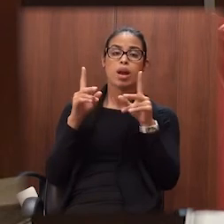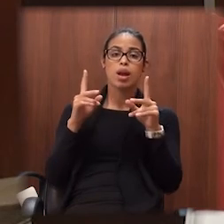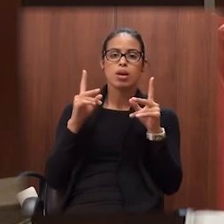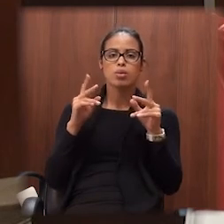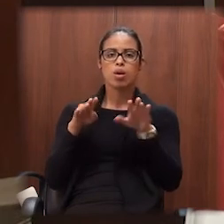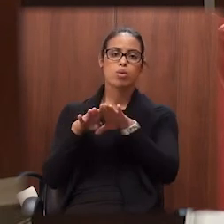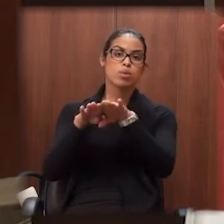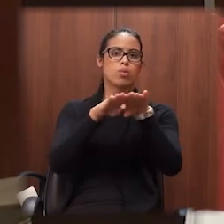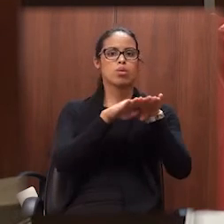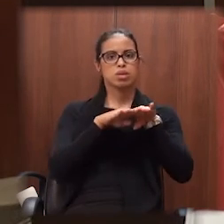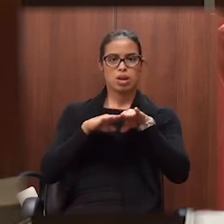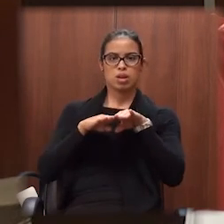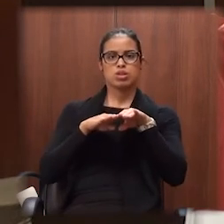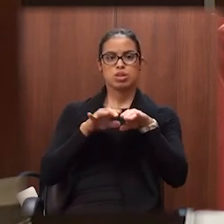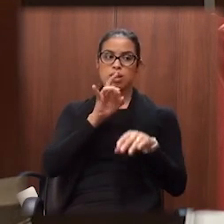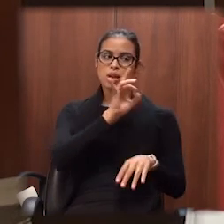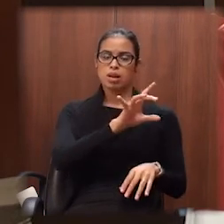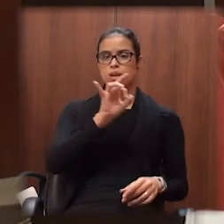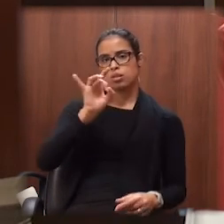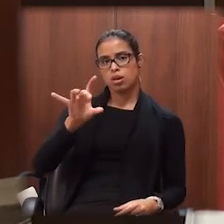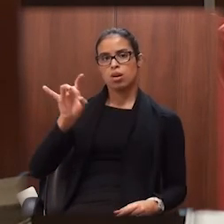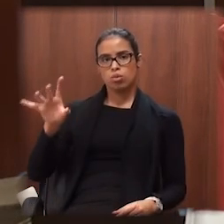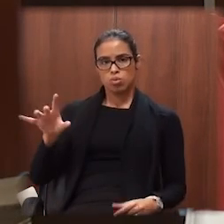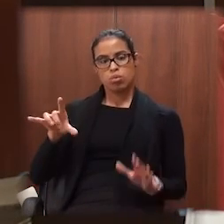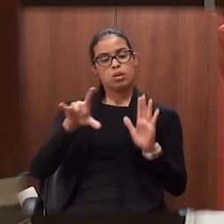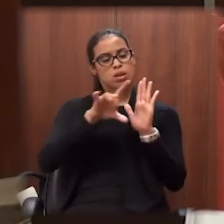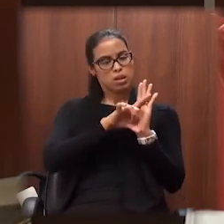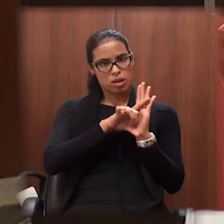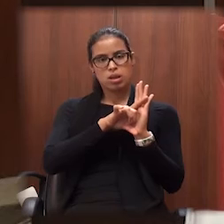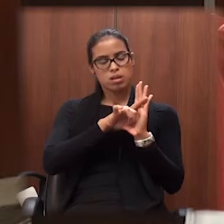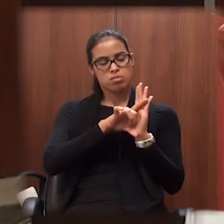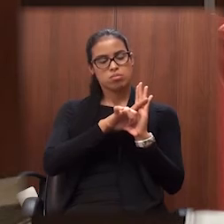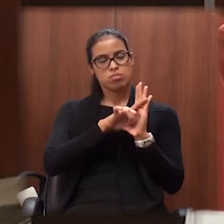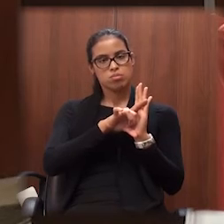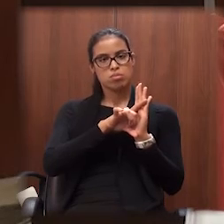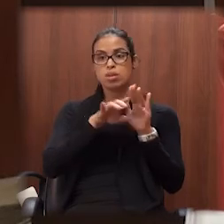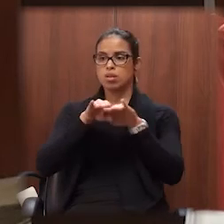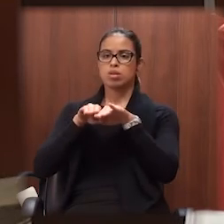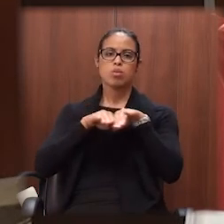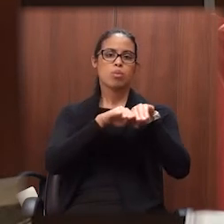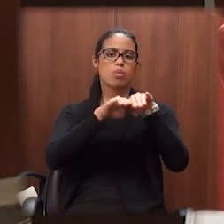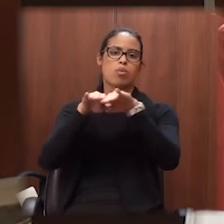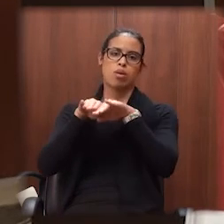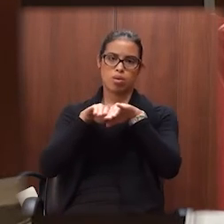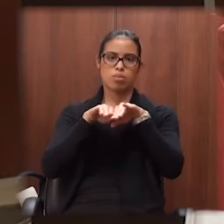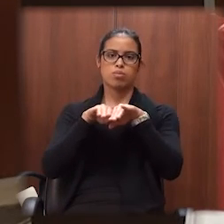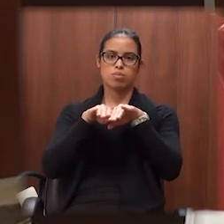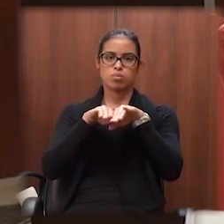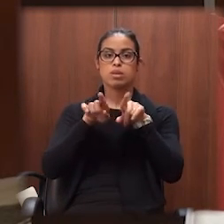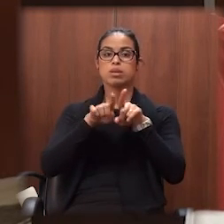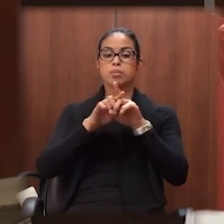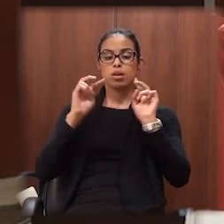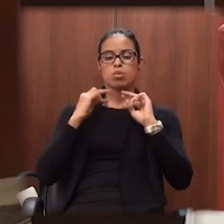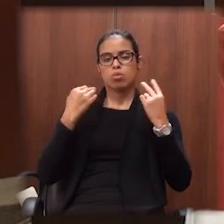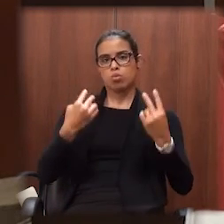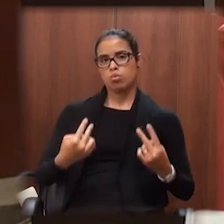sermos pessoas diante da lei e seres humanos diante